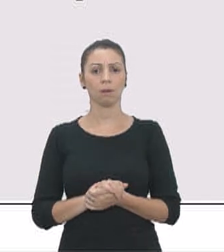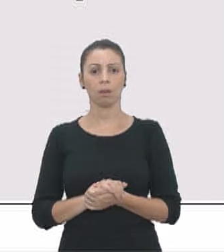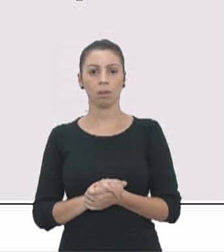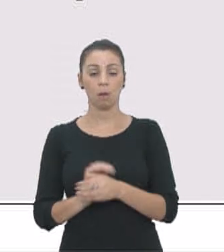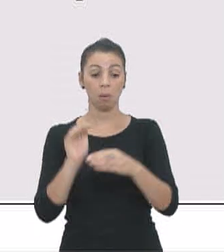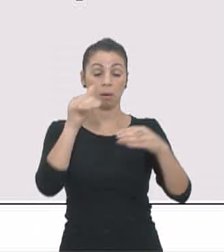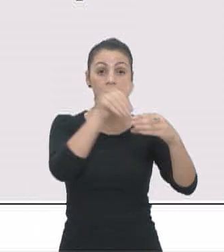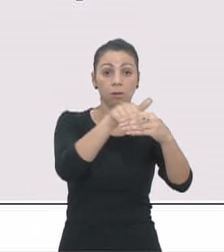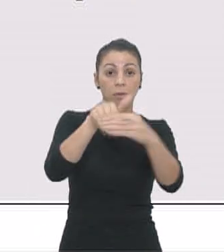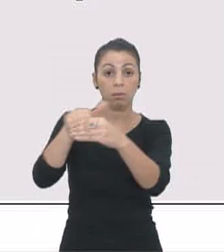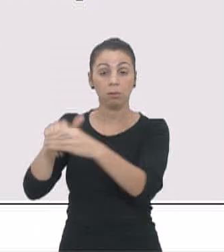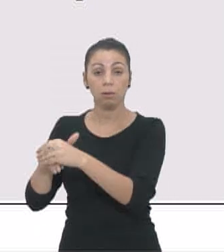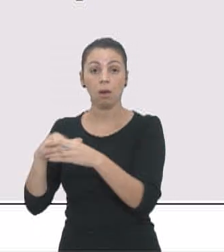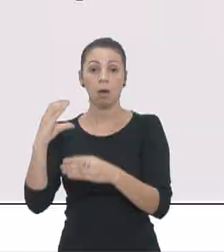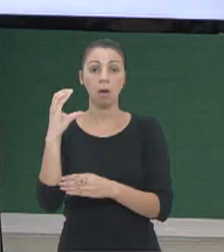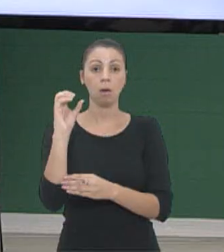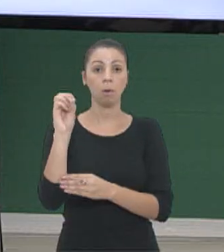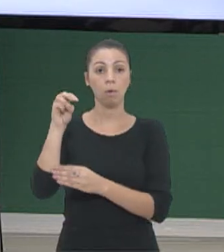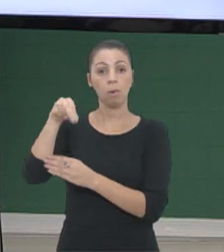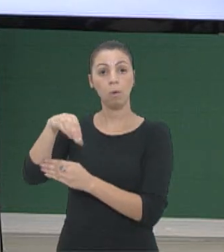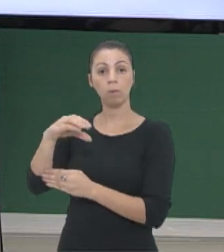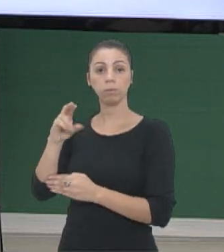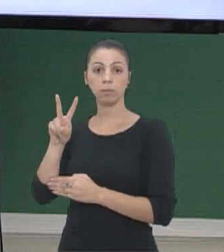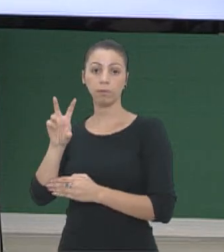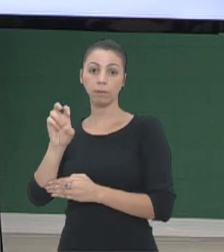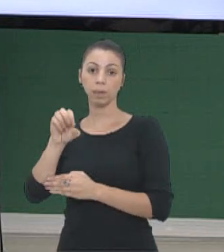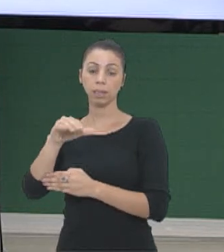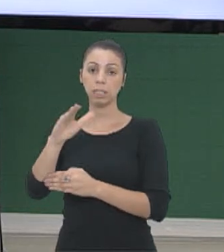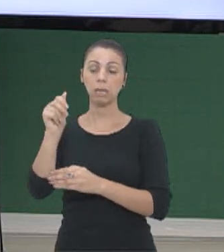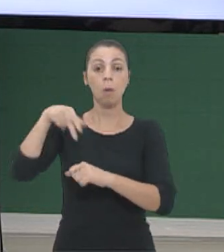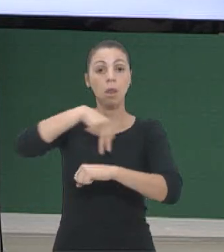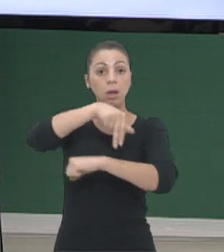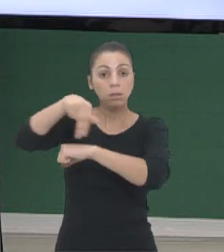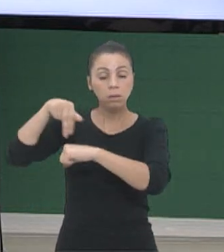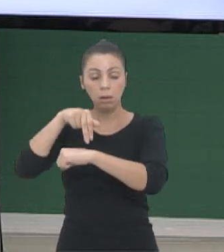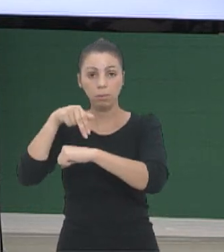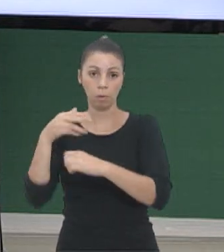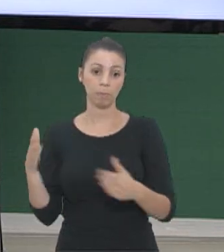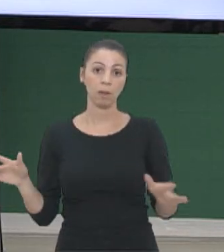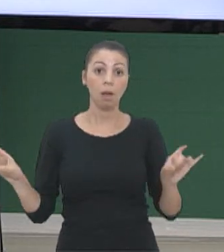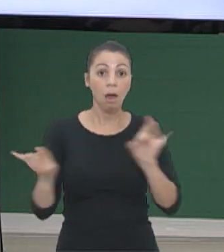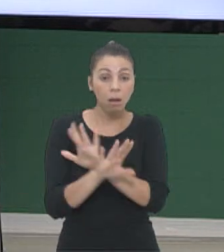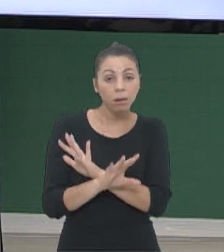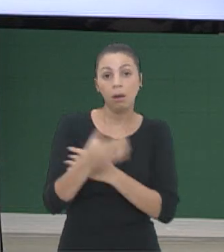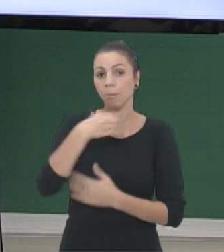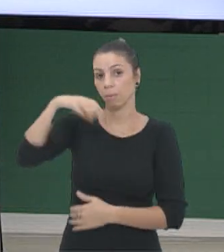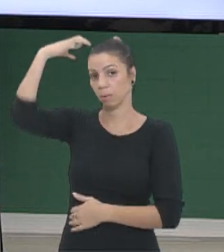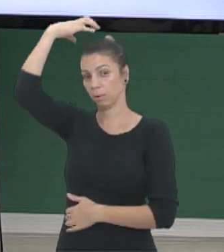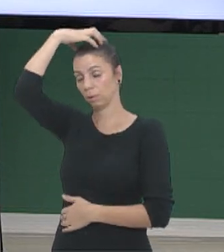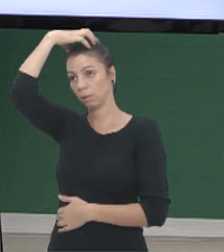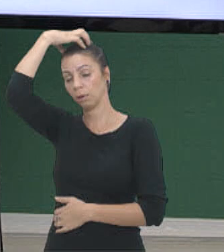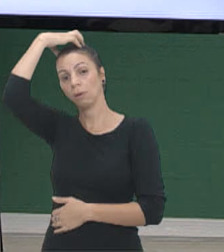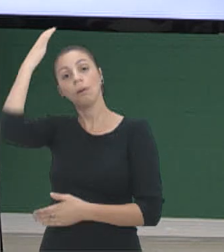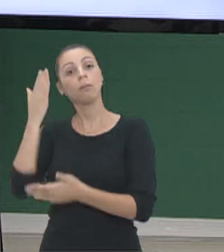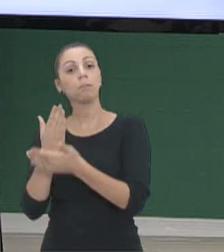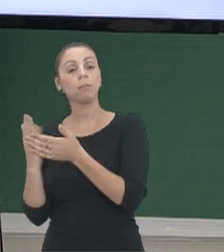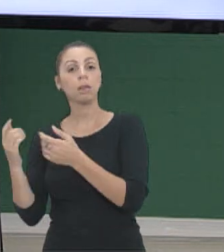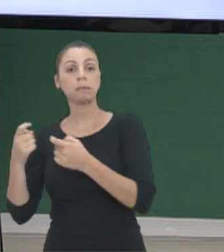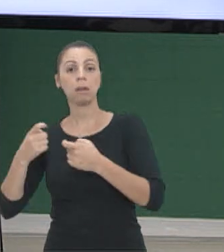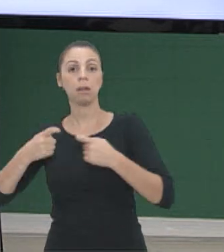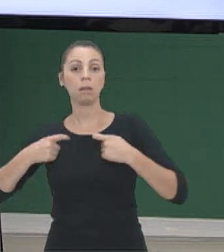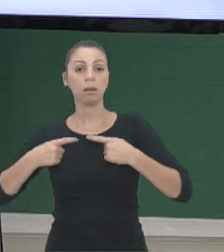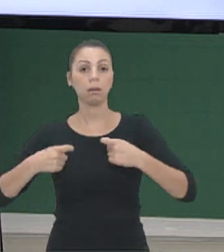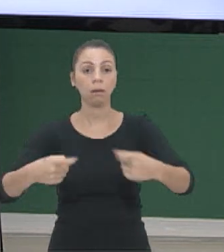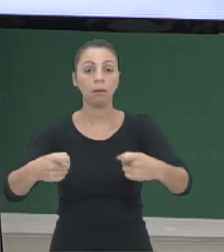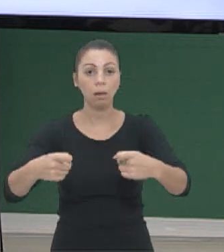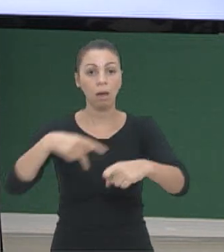uma convenção nacional. Então, quando se acaba a monarquia, entra em guerra contra os países estrangeiros e dá